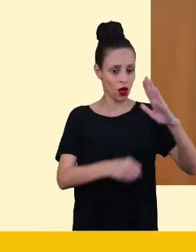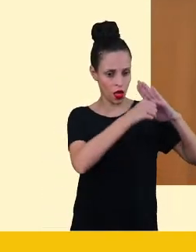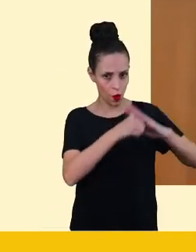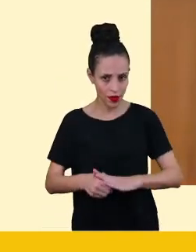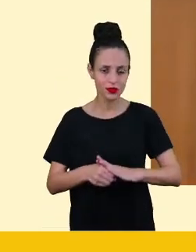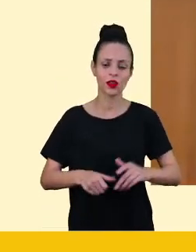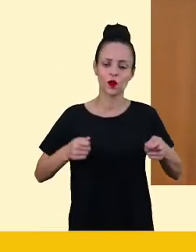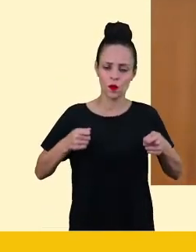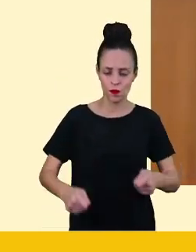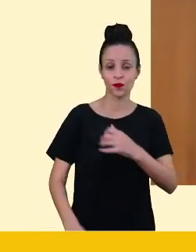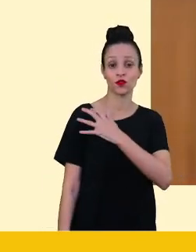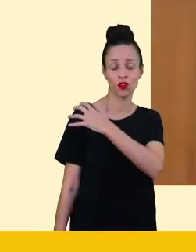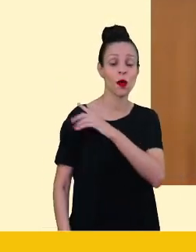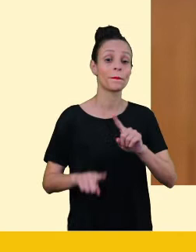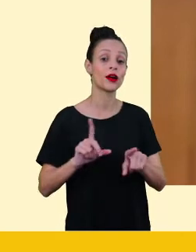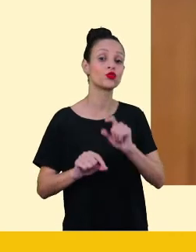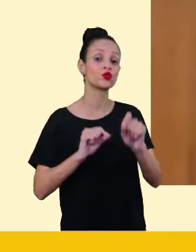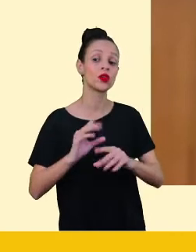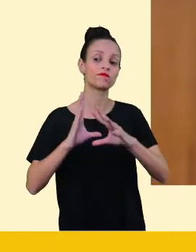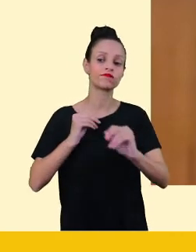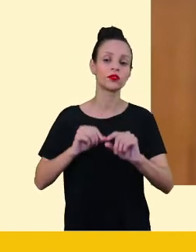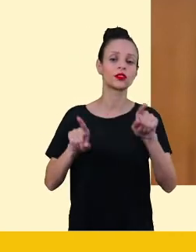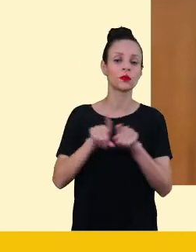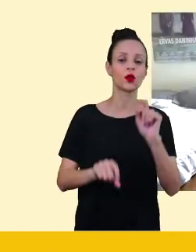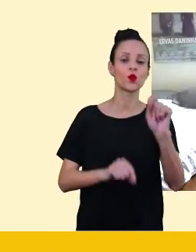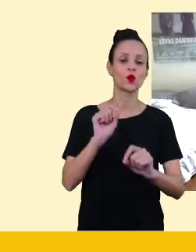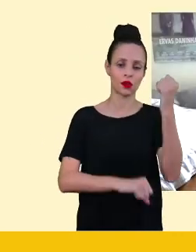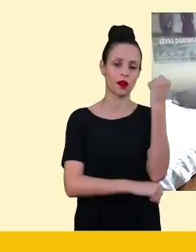ditadura, mas o que escapava e o que resistia àquilo, assim.